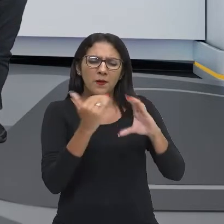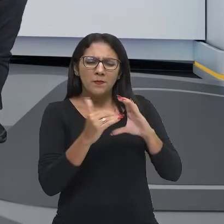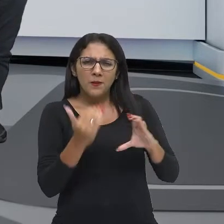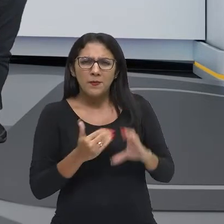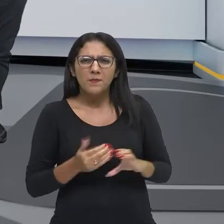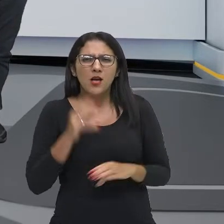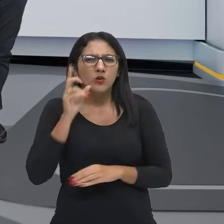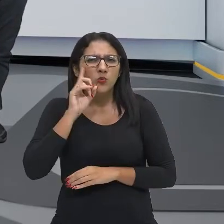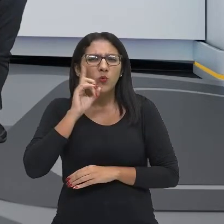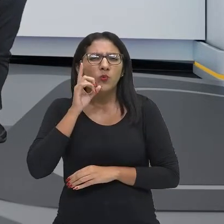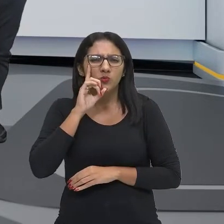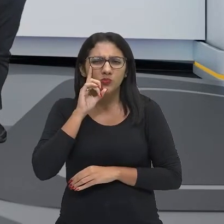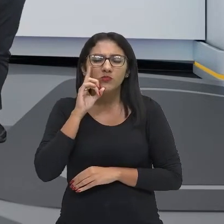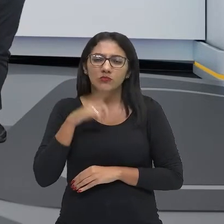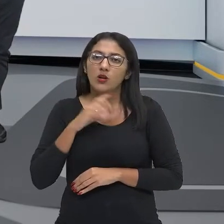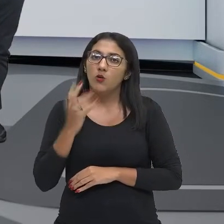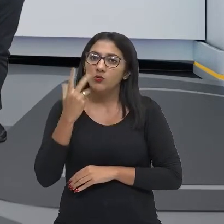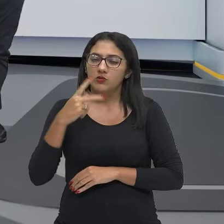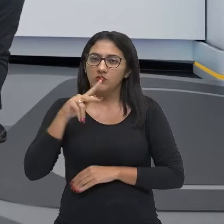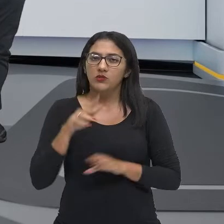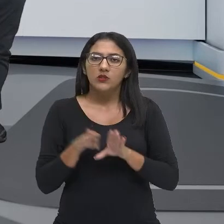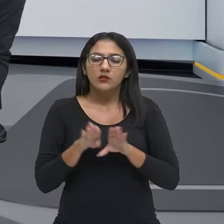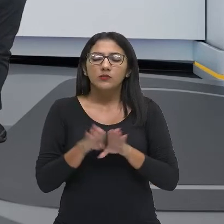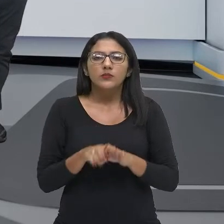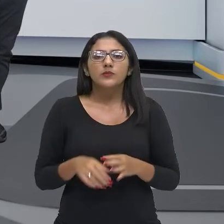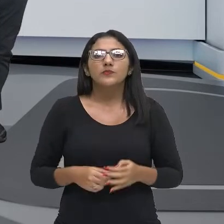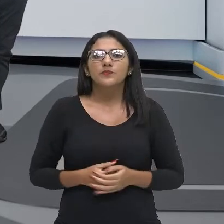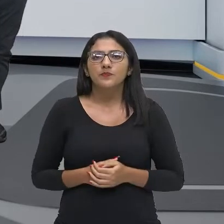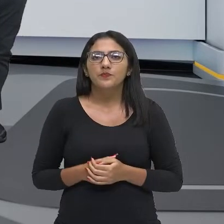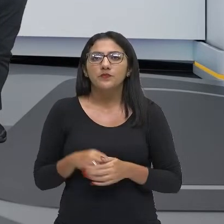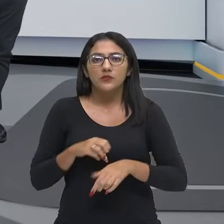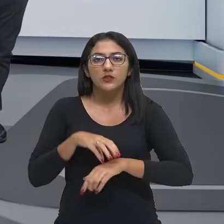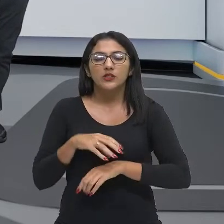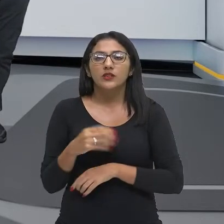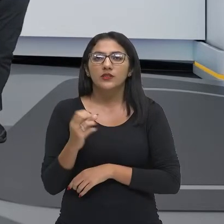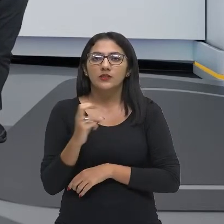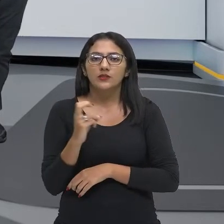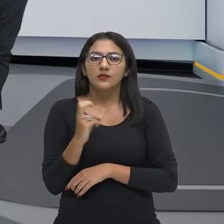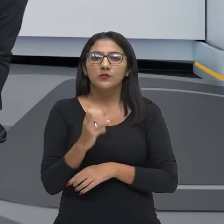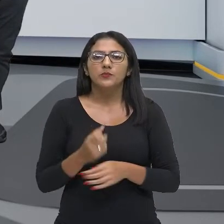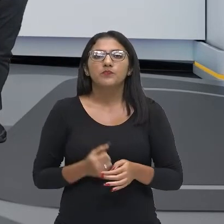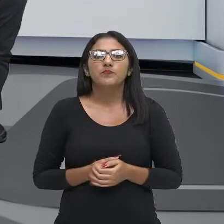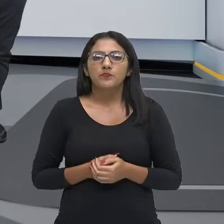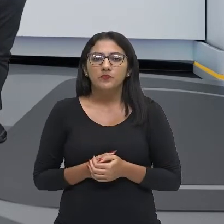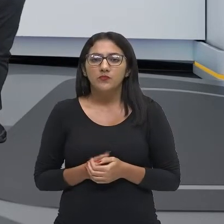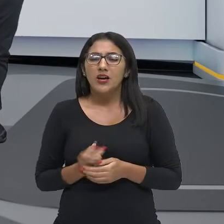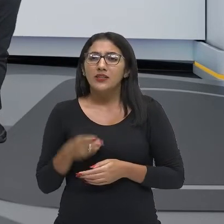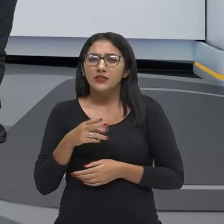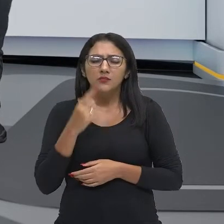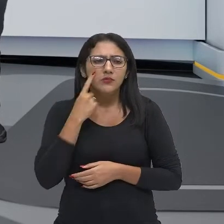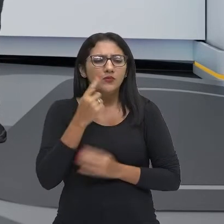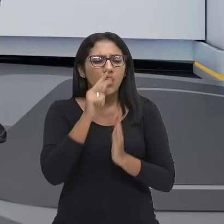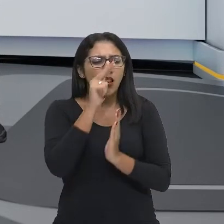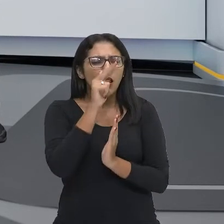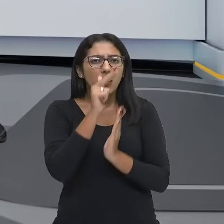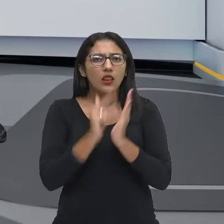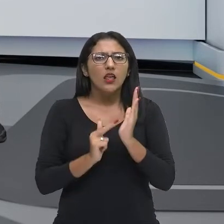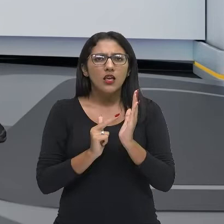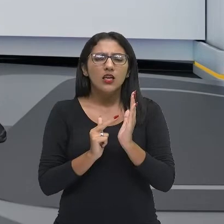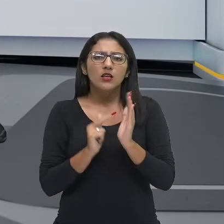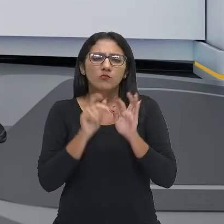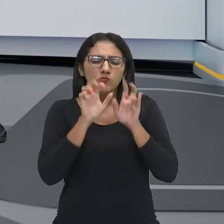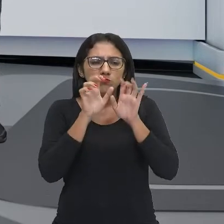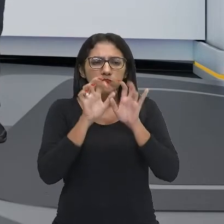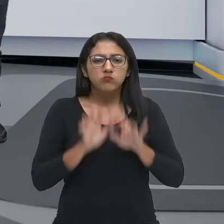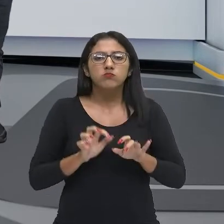diversos e-mails por dia. Isso vai acontecer com você também. Dica 5. Sempre verifique o conteúdo do e-mail que está